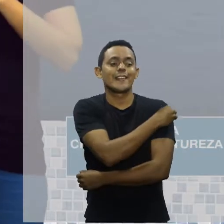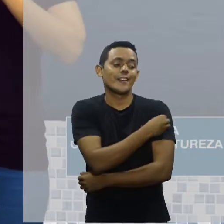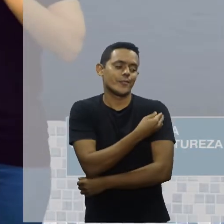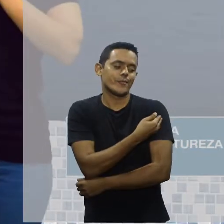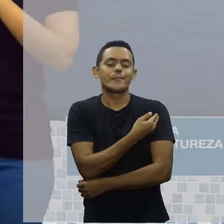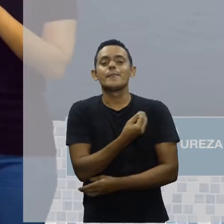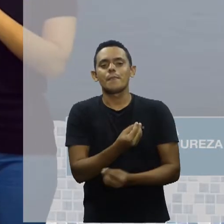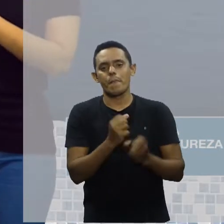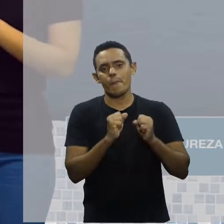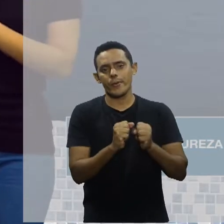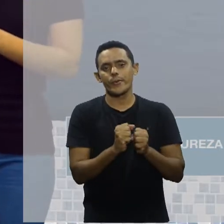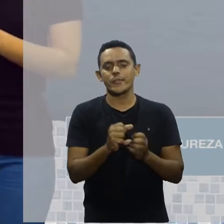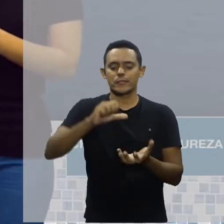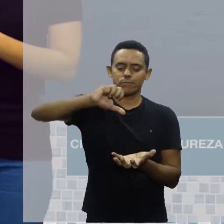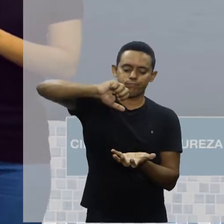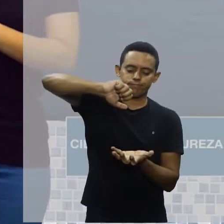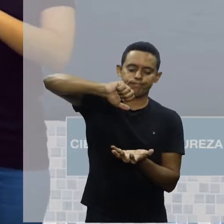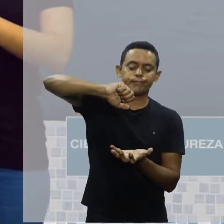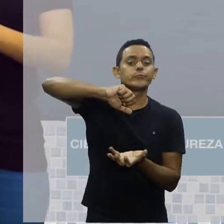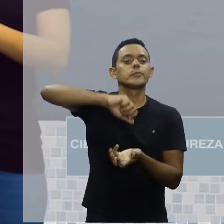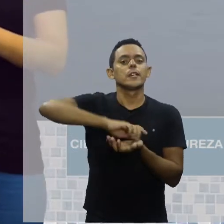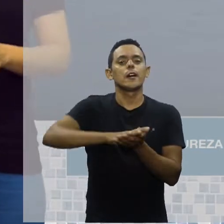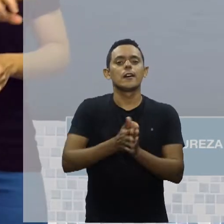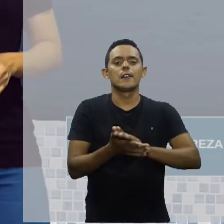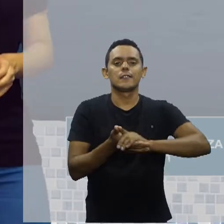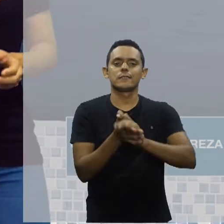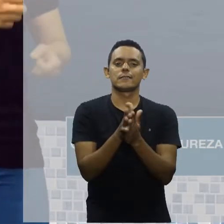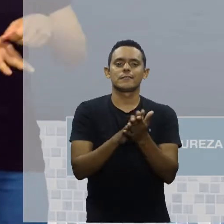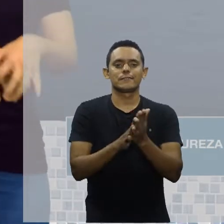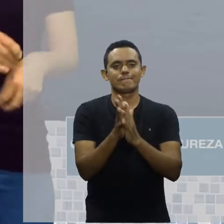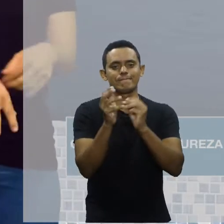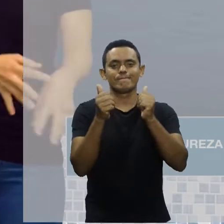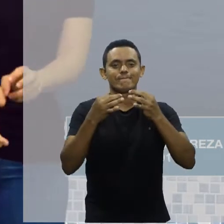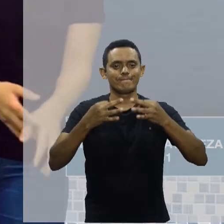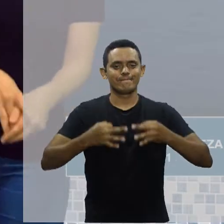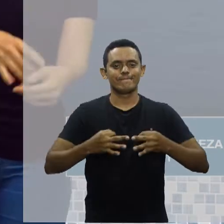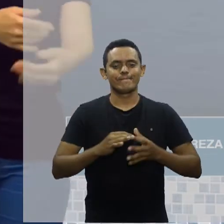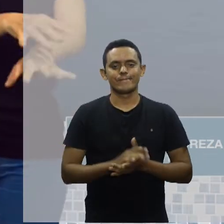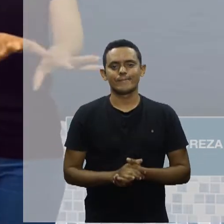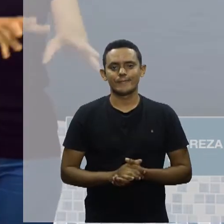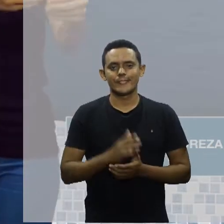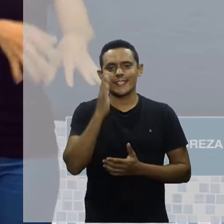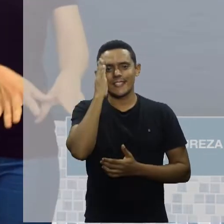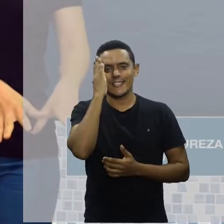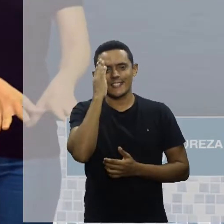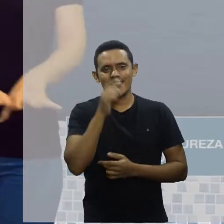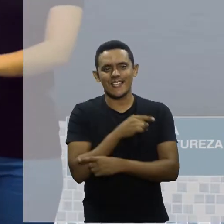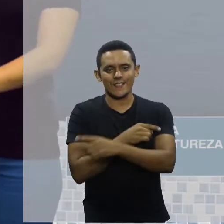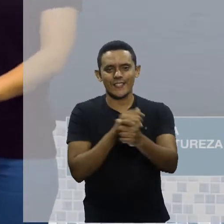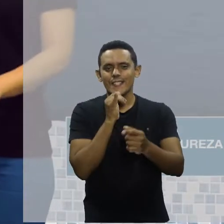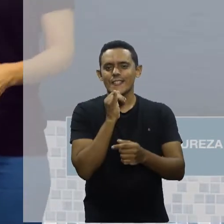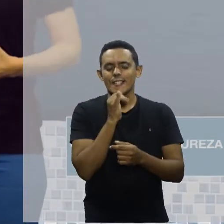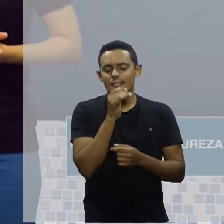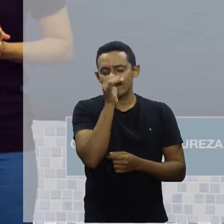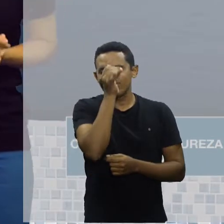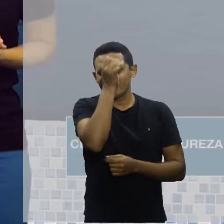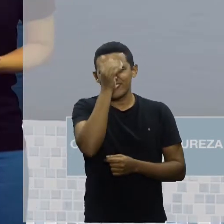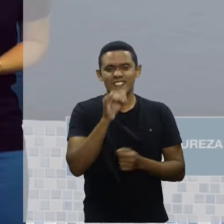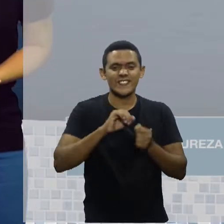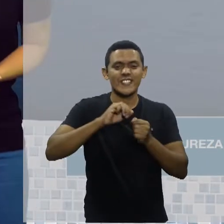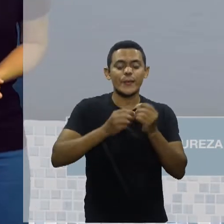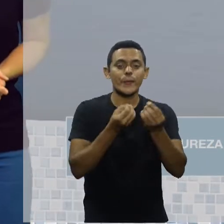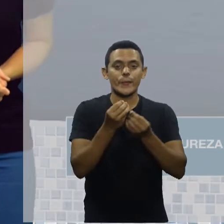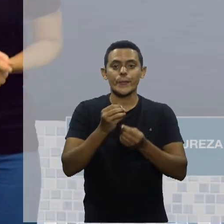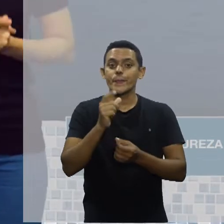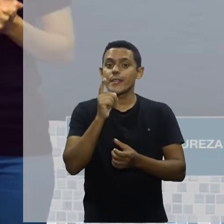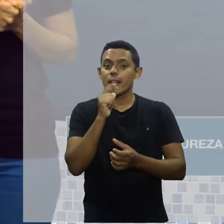Então, pessoal, eu sei que às vezes vocês chegam em casa, abrem a torneira, lavam a mão assim, passou água, enxugou. Isso não